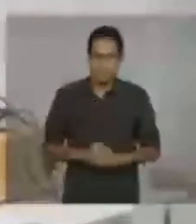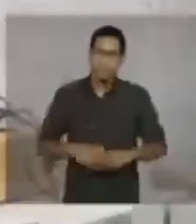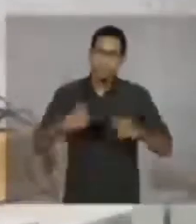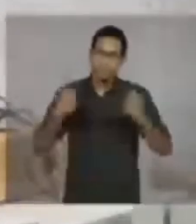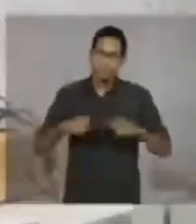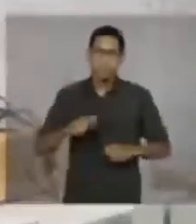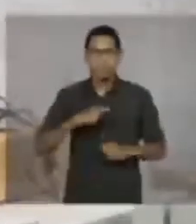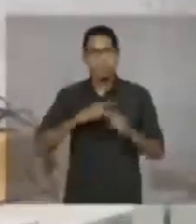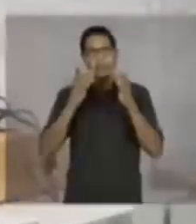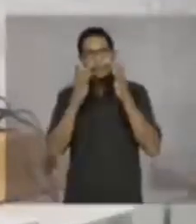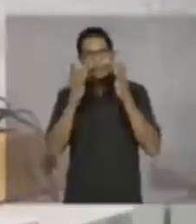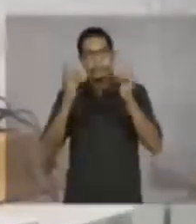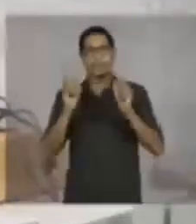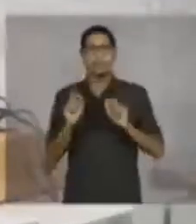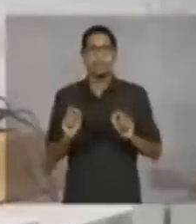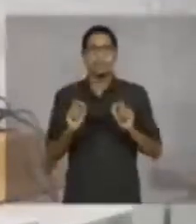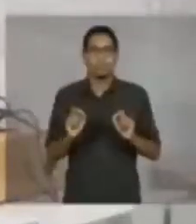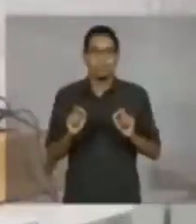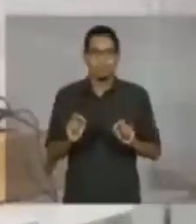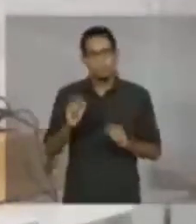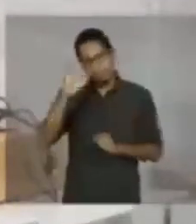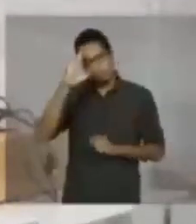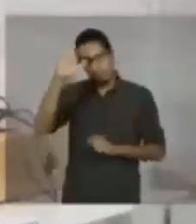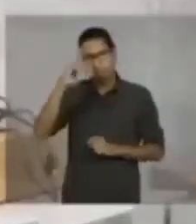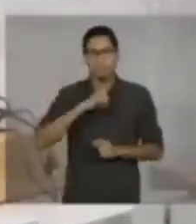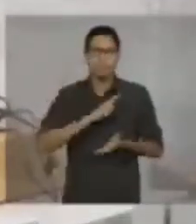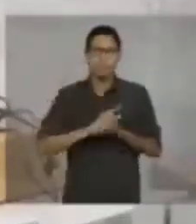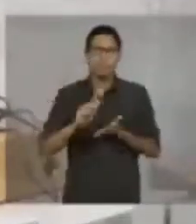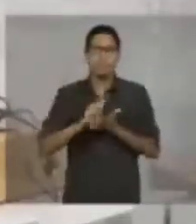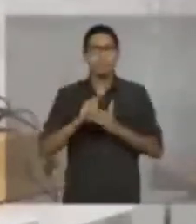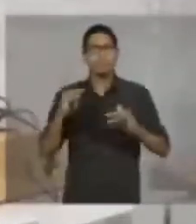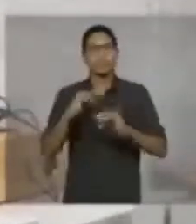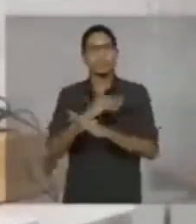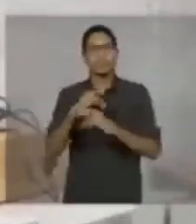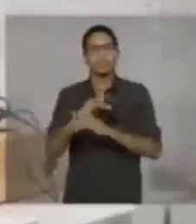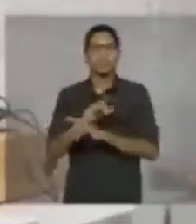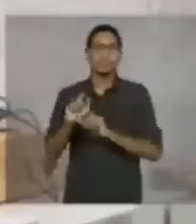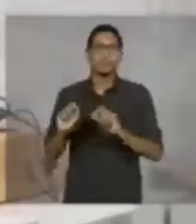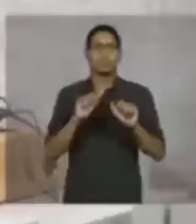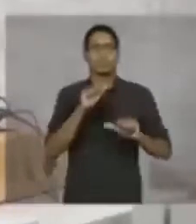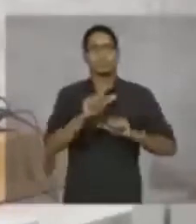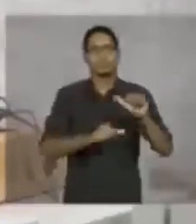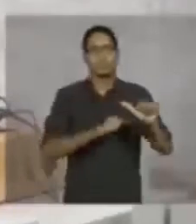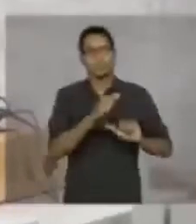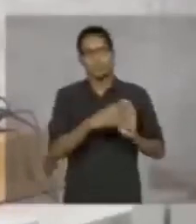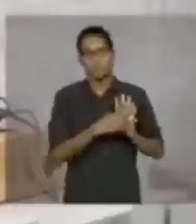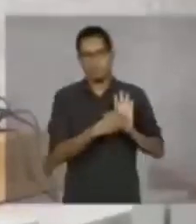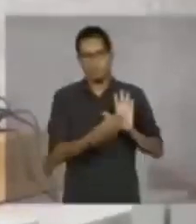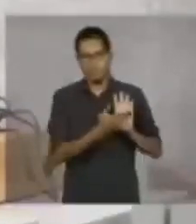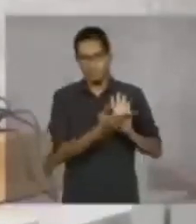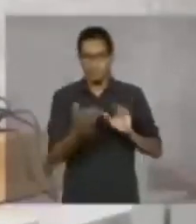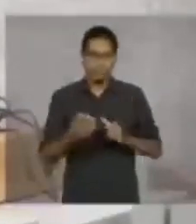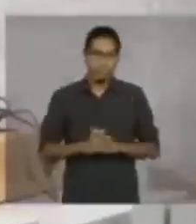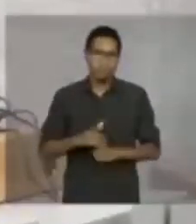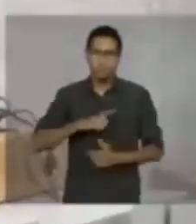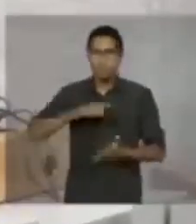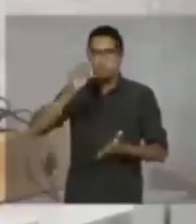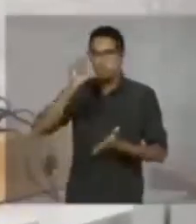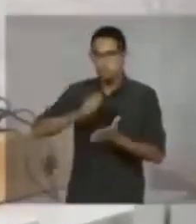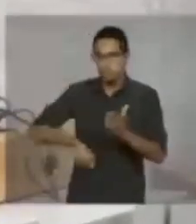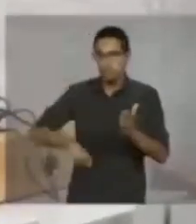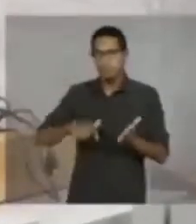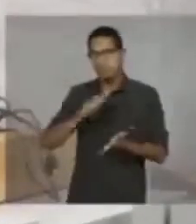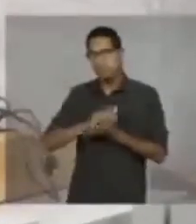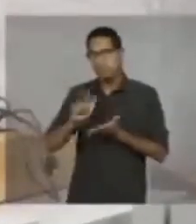uma atenção, especialmente no caso da limpeza urbana, de mudança de modelo. Os nossos contratos de limpeza urbana, que já